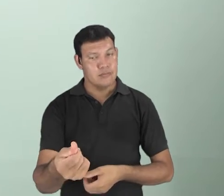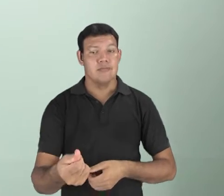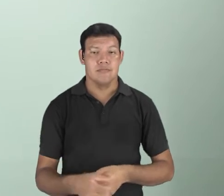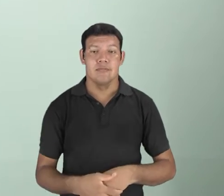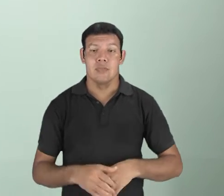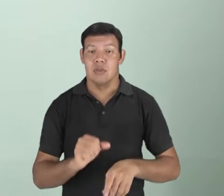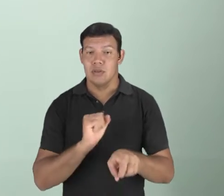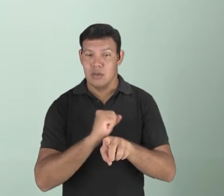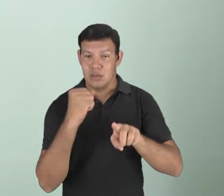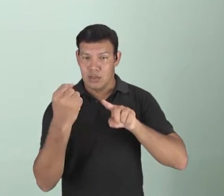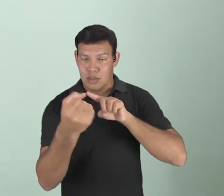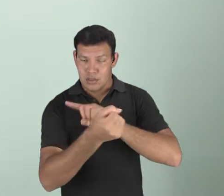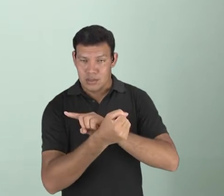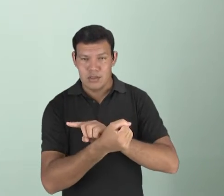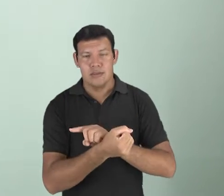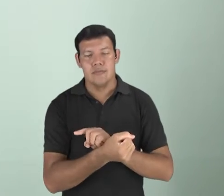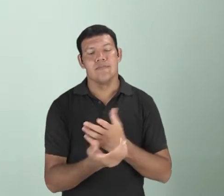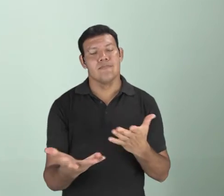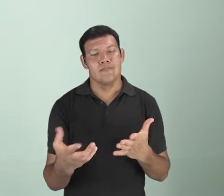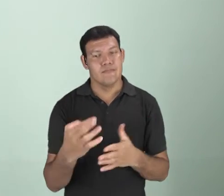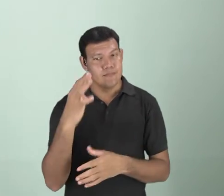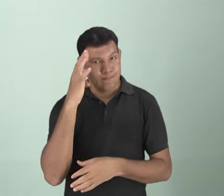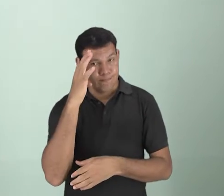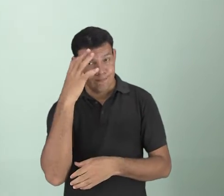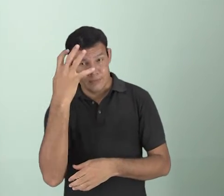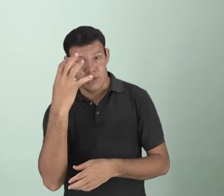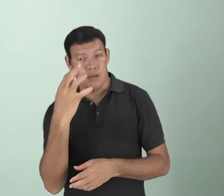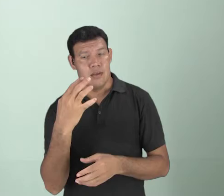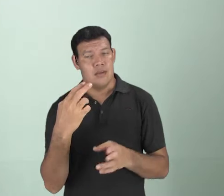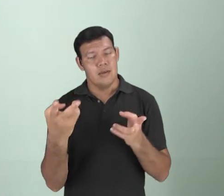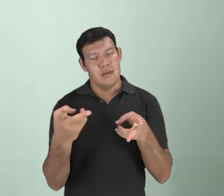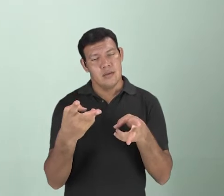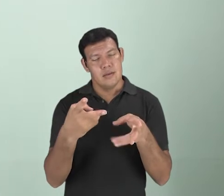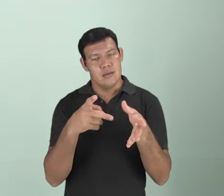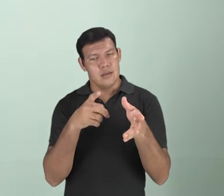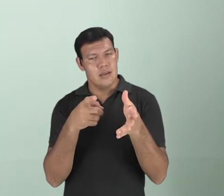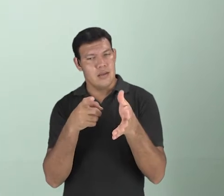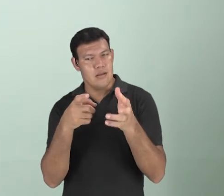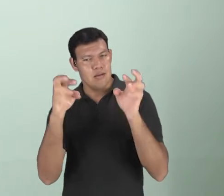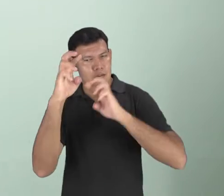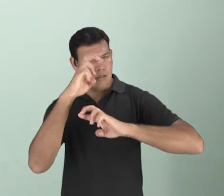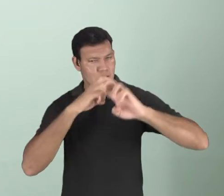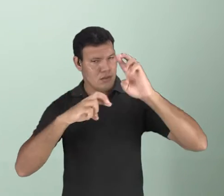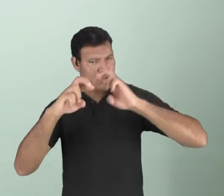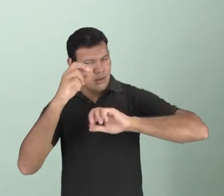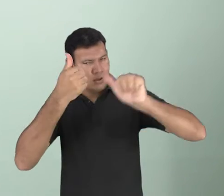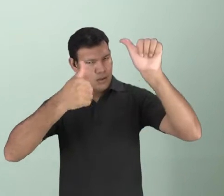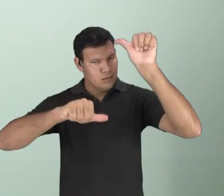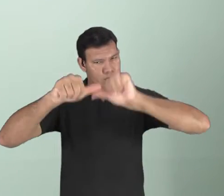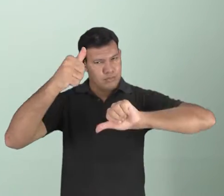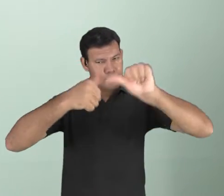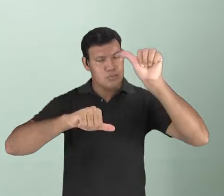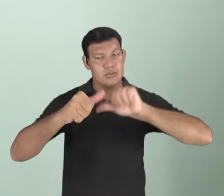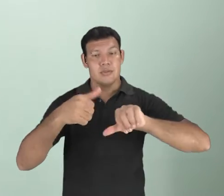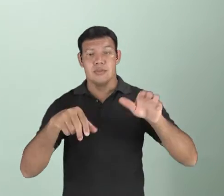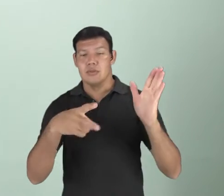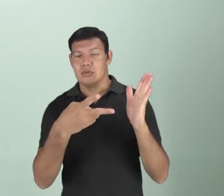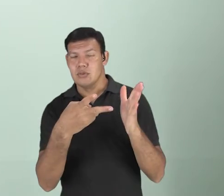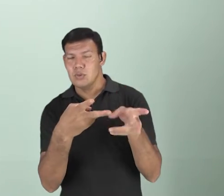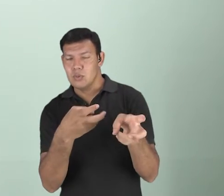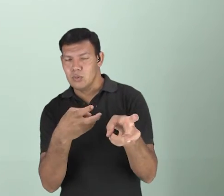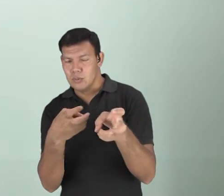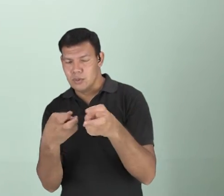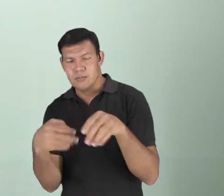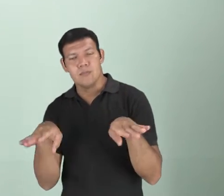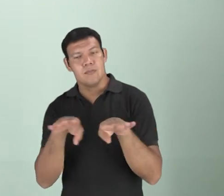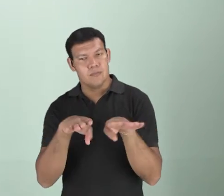Como resultado dessas análises e dessas interpretações promovidas pela Escola de Frankfurt, entre